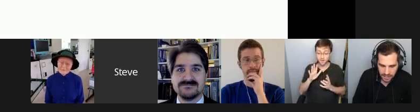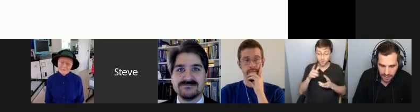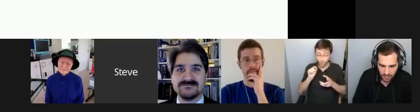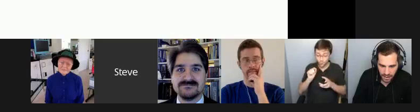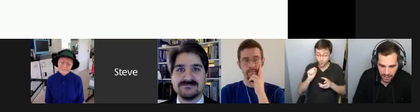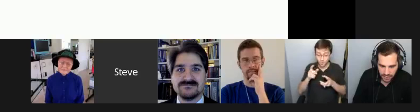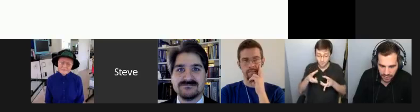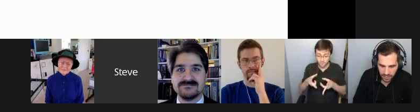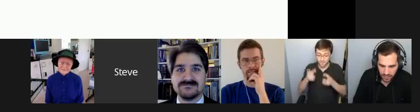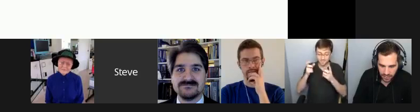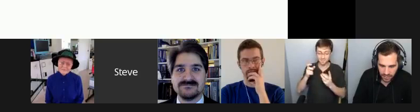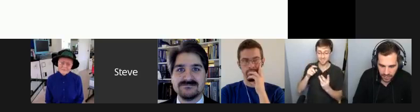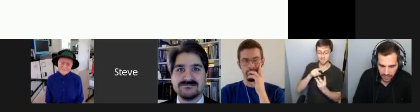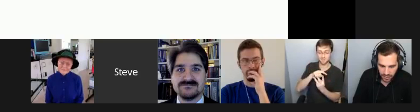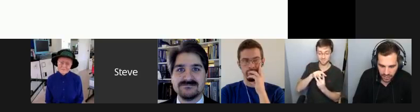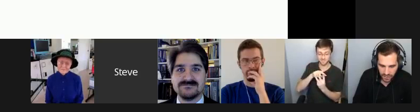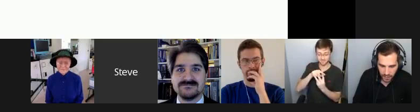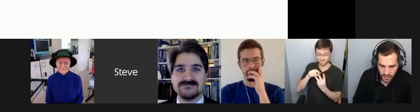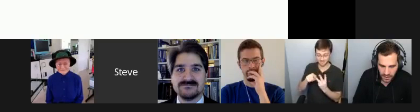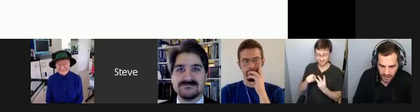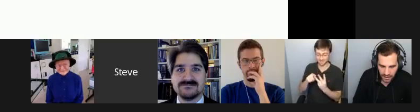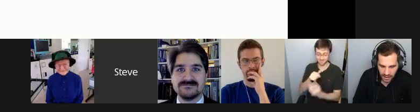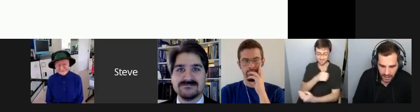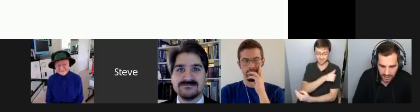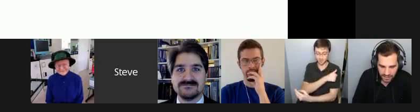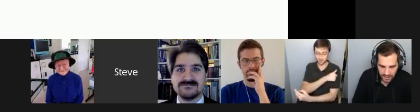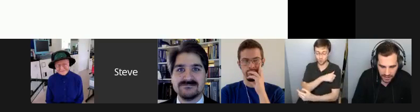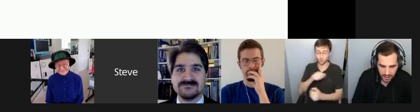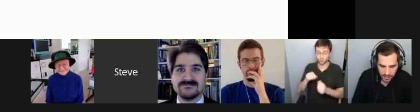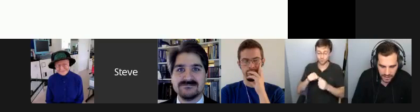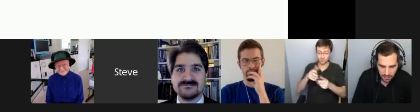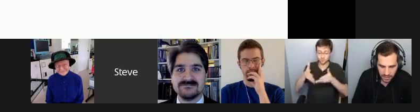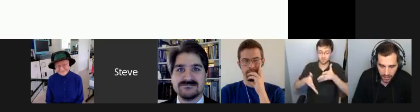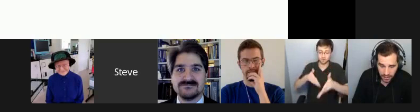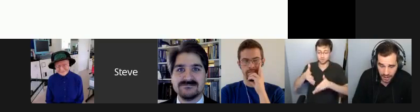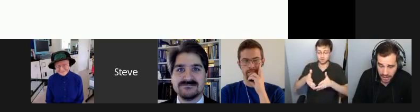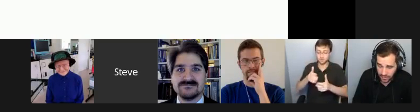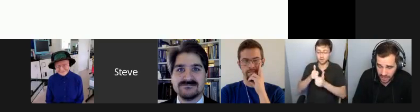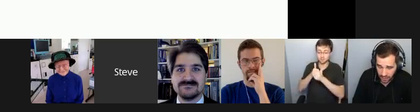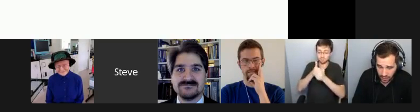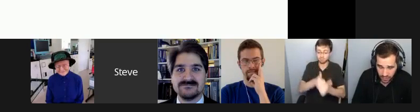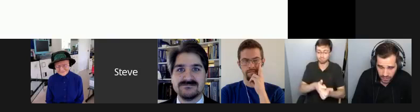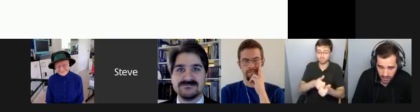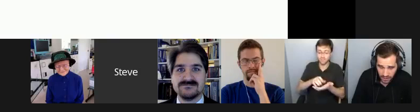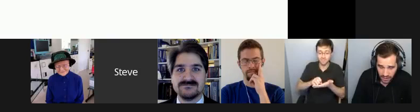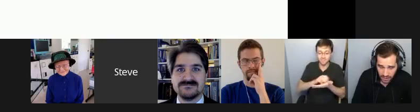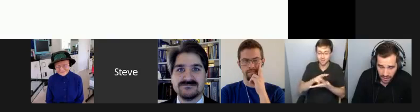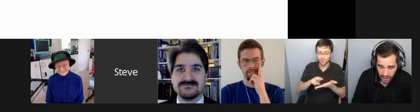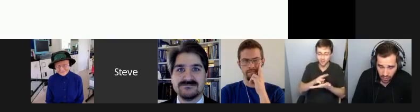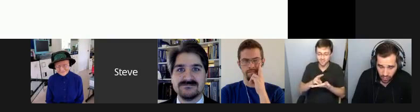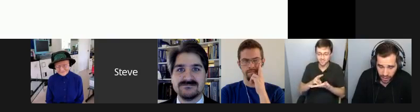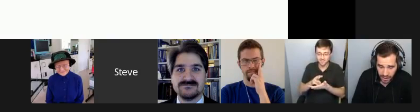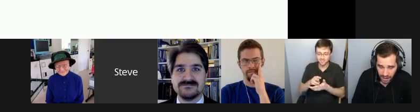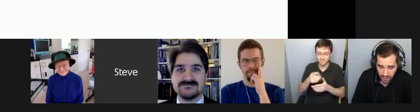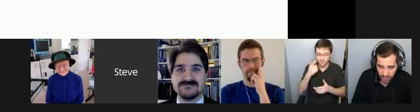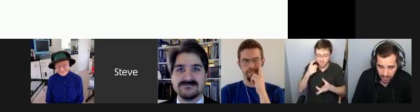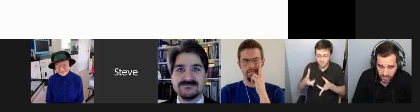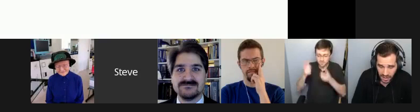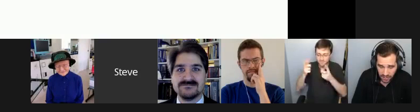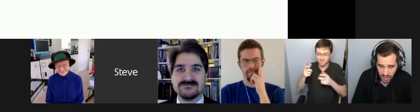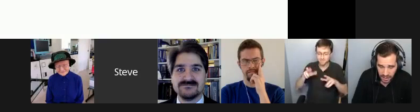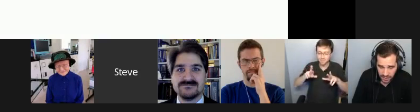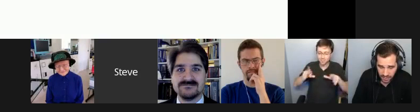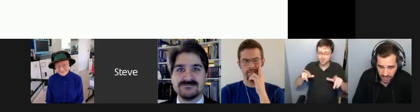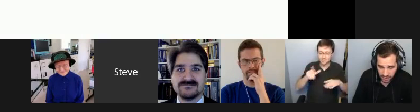E em signwriting nós tivemos ali a escrita e nós percebemos que 3 dos alunos acompanharam